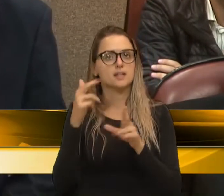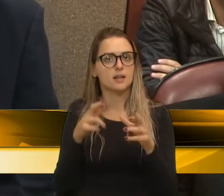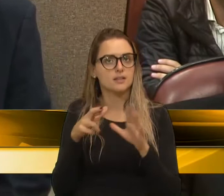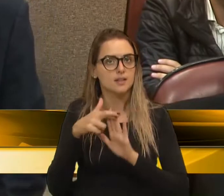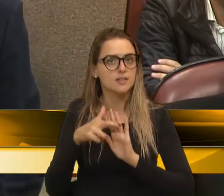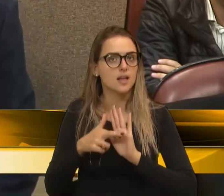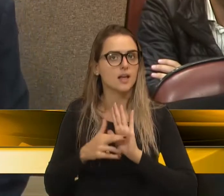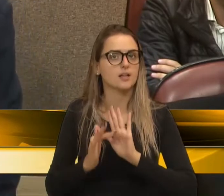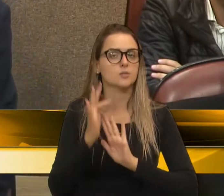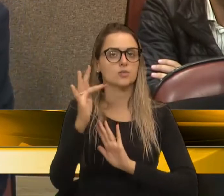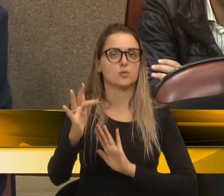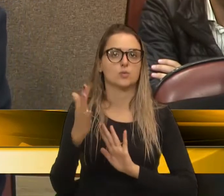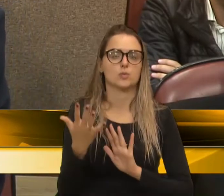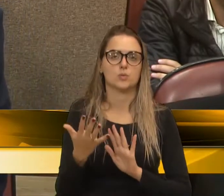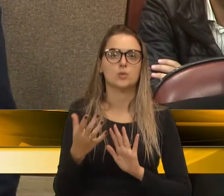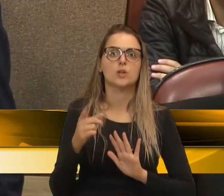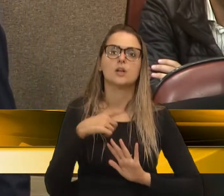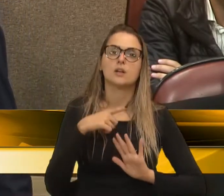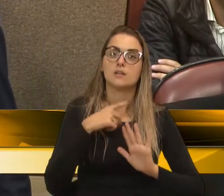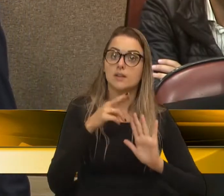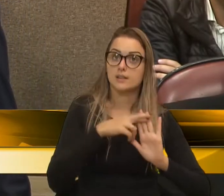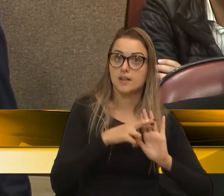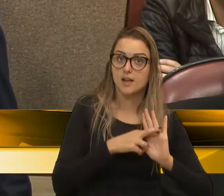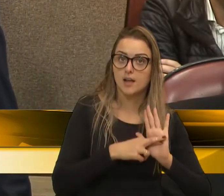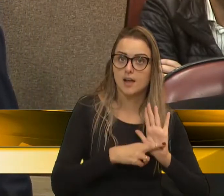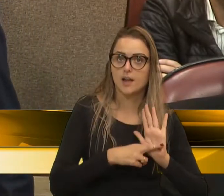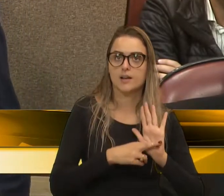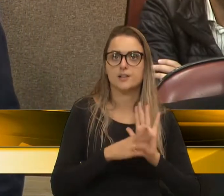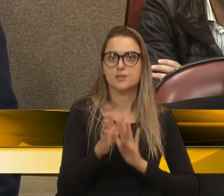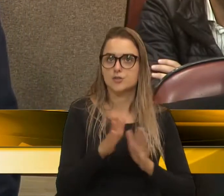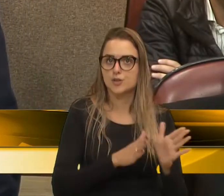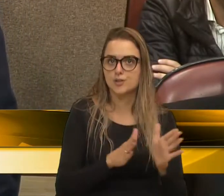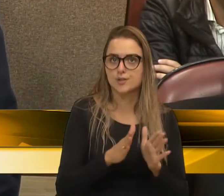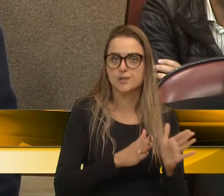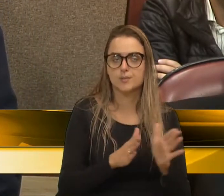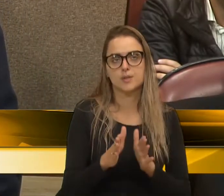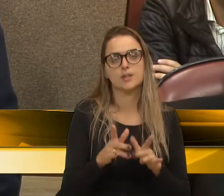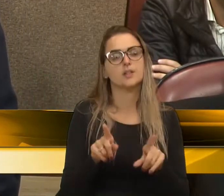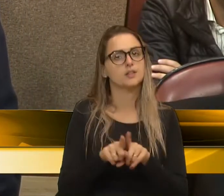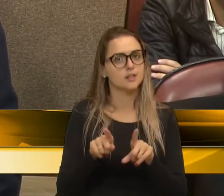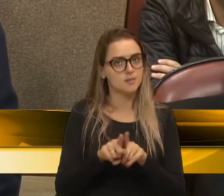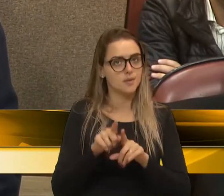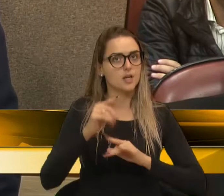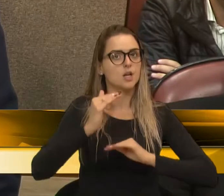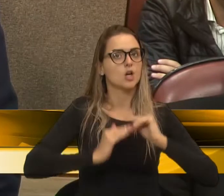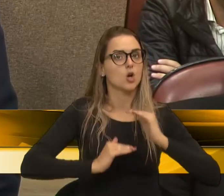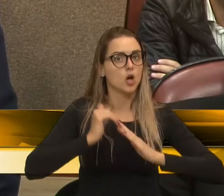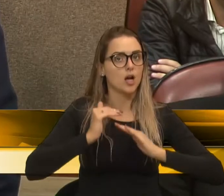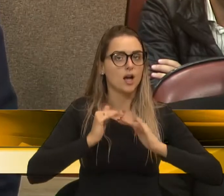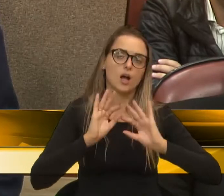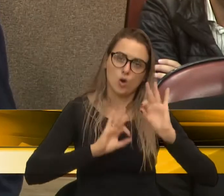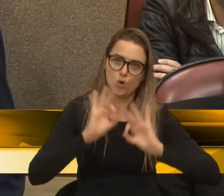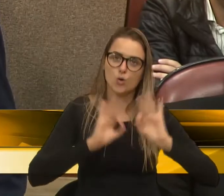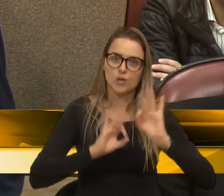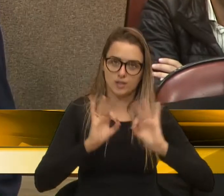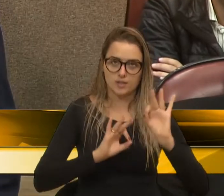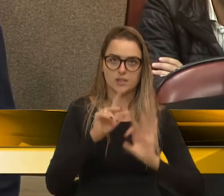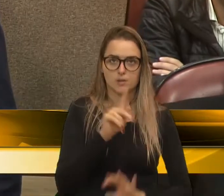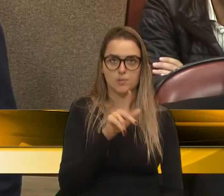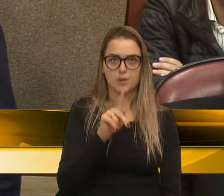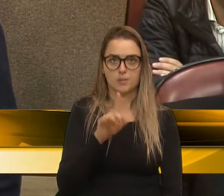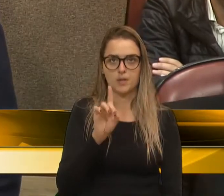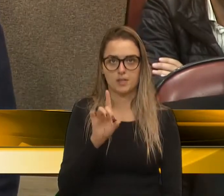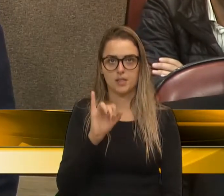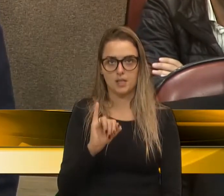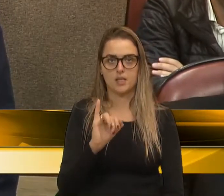Regramentos estará viabilizando e também a construção desse PPDI, que a gente pode